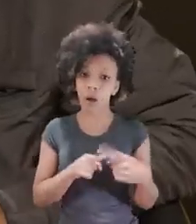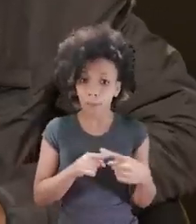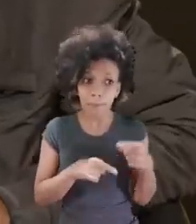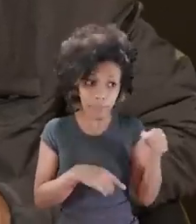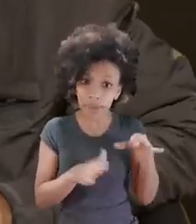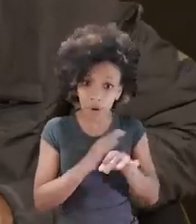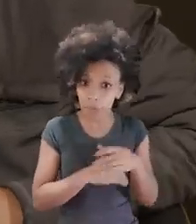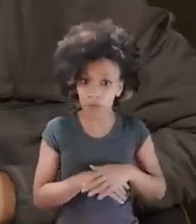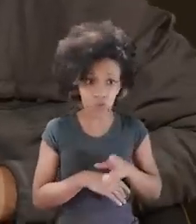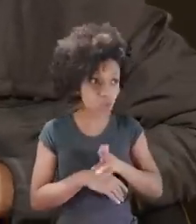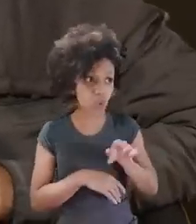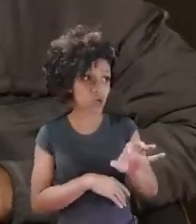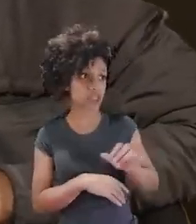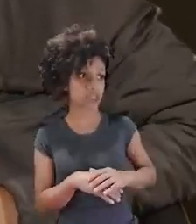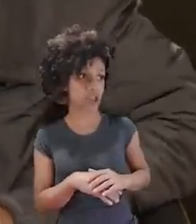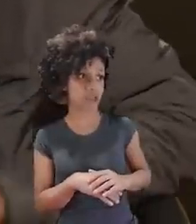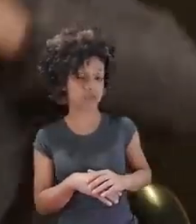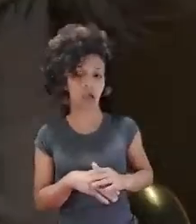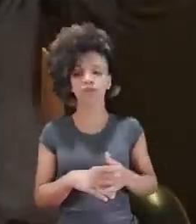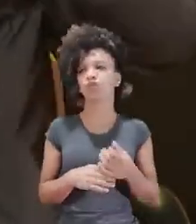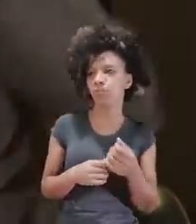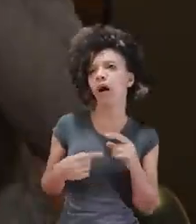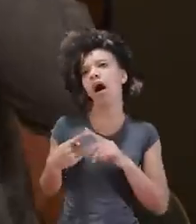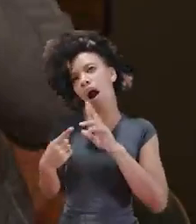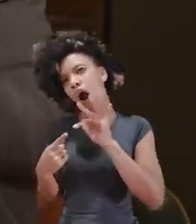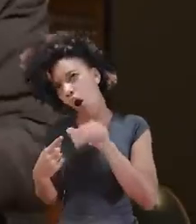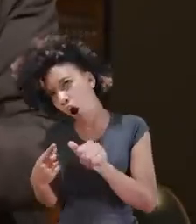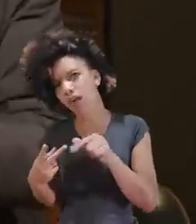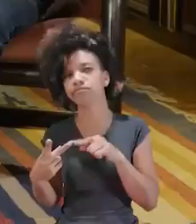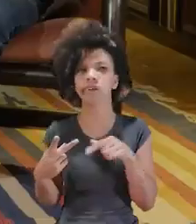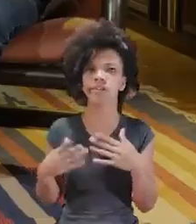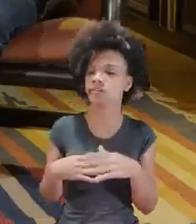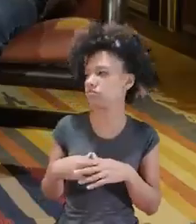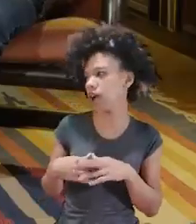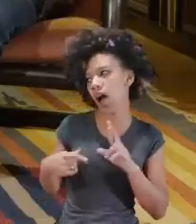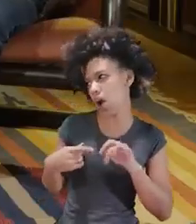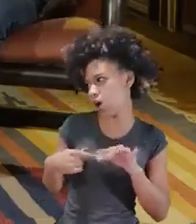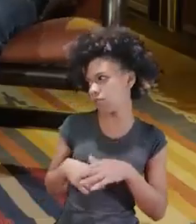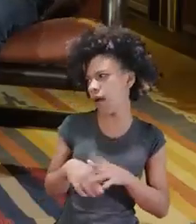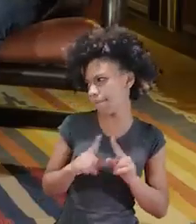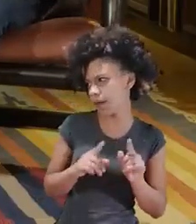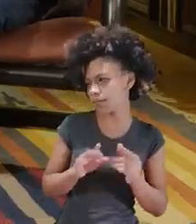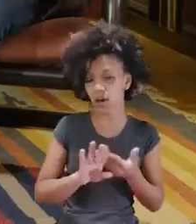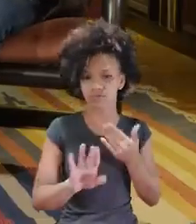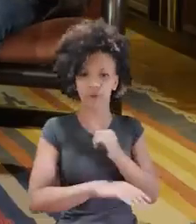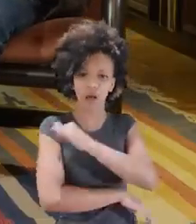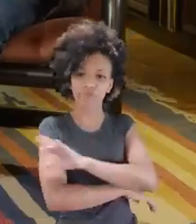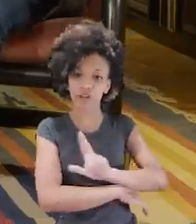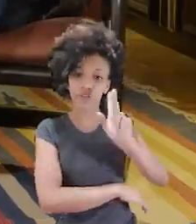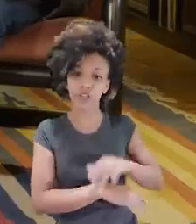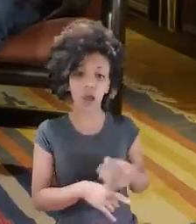porque o criminoso aqui Não usa fuzil assim é isso é a rota para que usa usei a moda dormindo